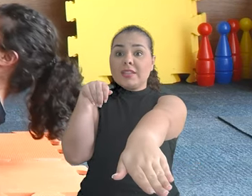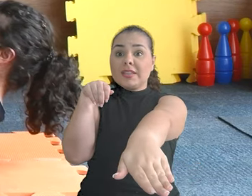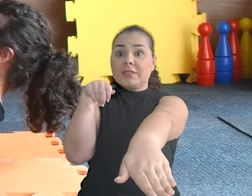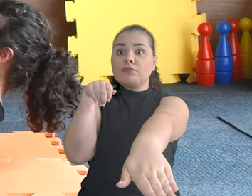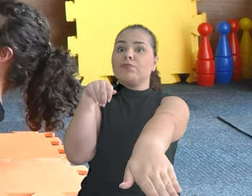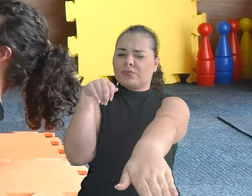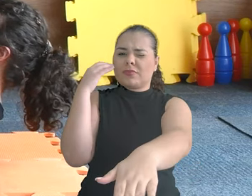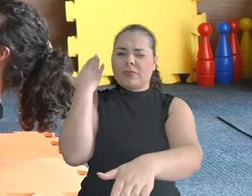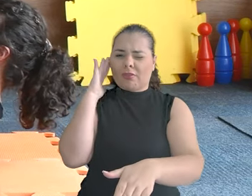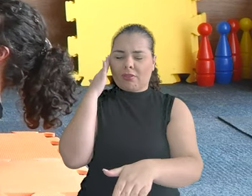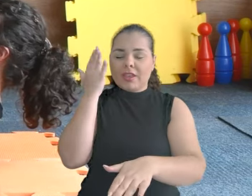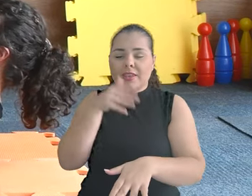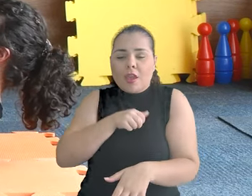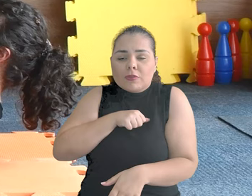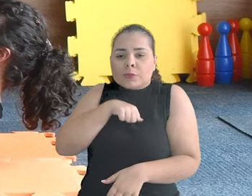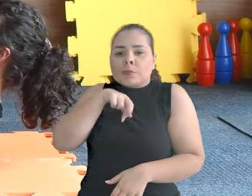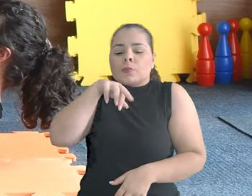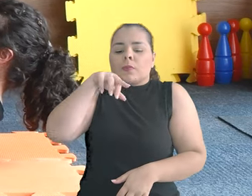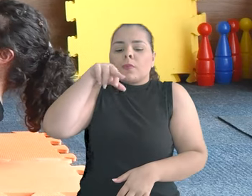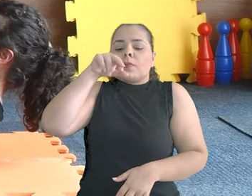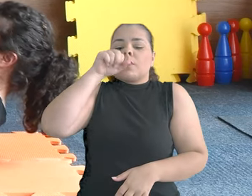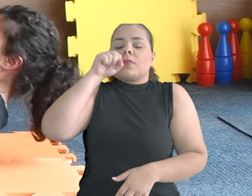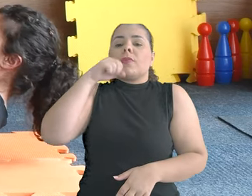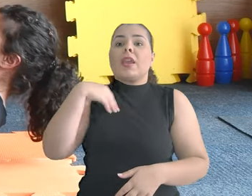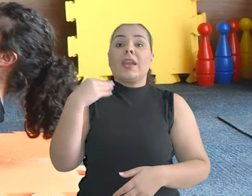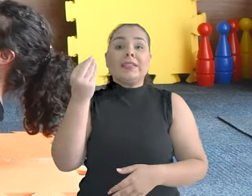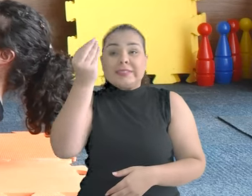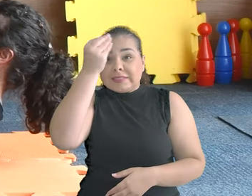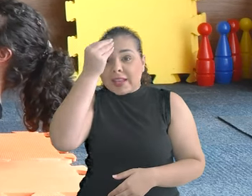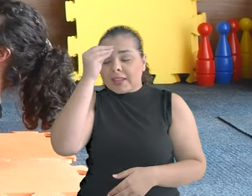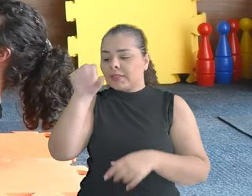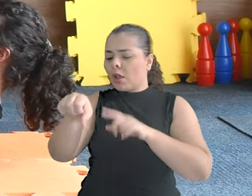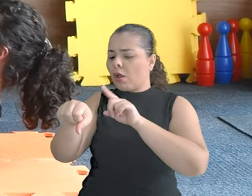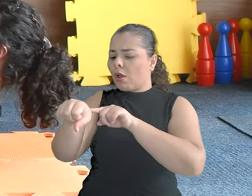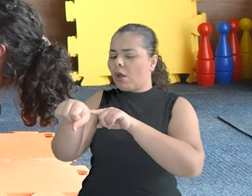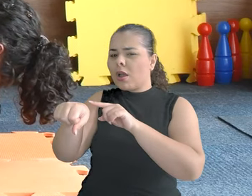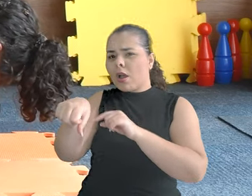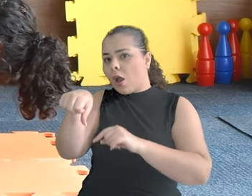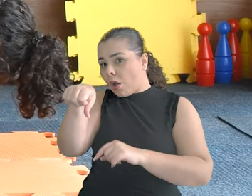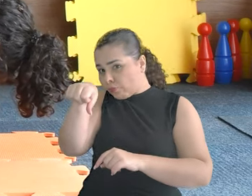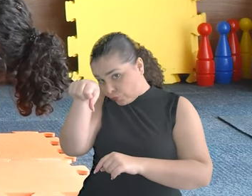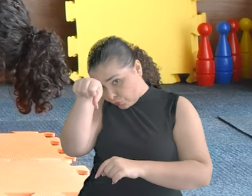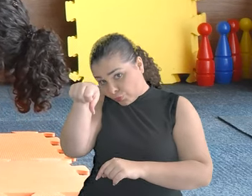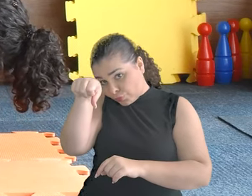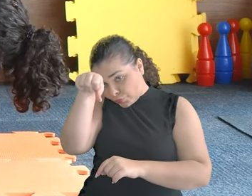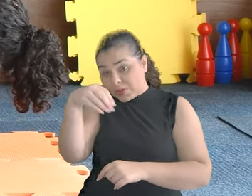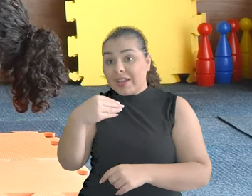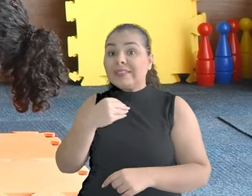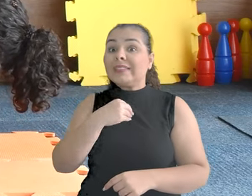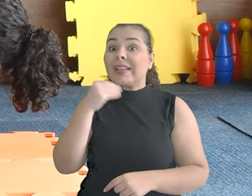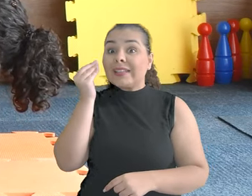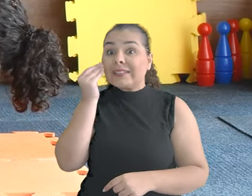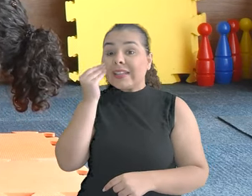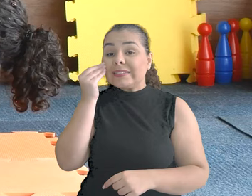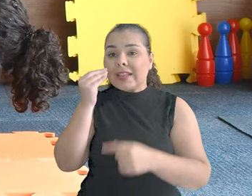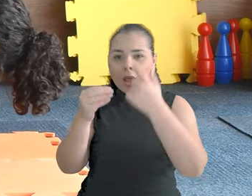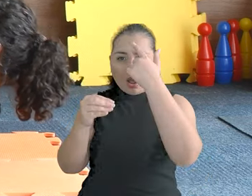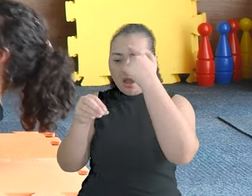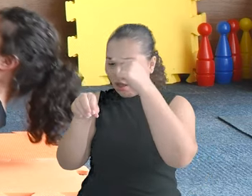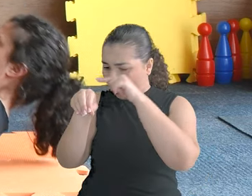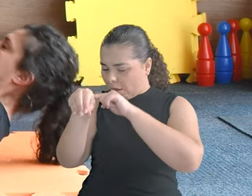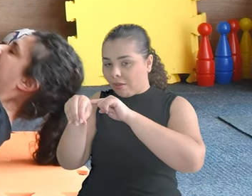Inspira, leva a cabeça lá pra frente. Esse pé, ó, empurra lá longe, longe, longe, longe, longe,